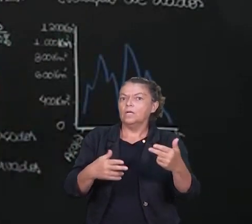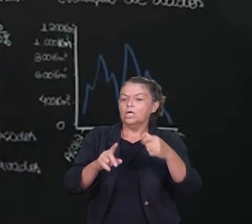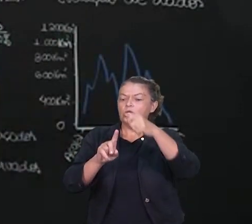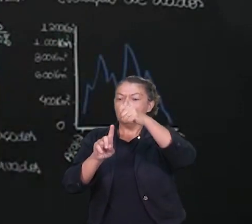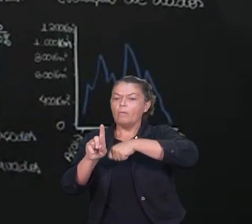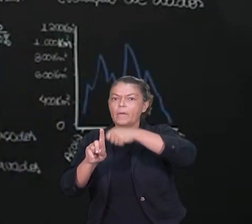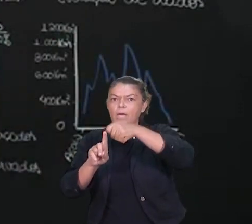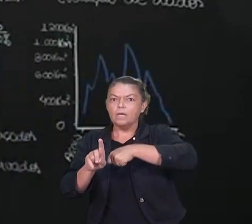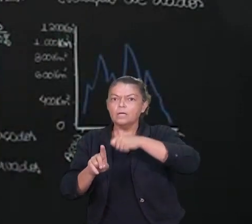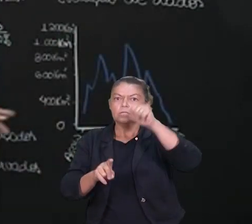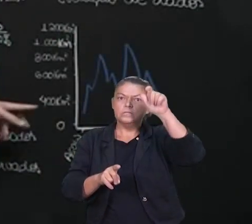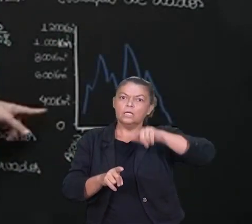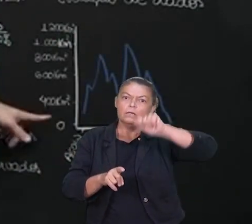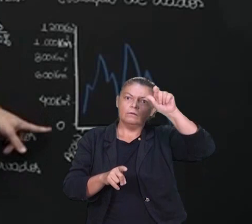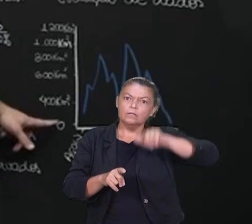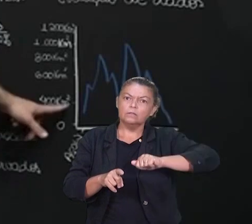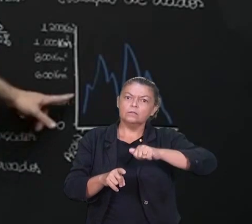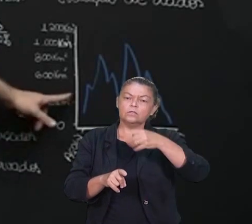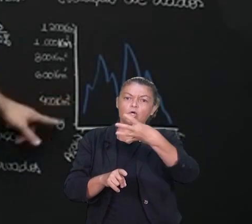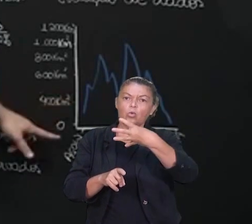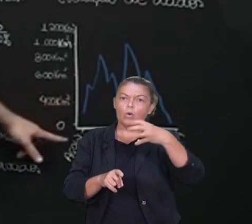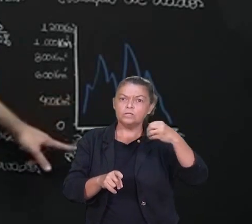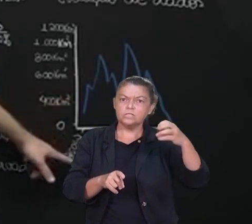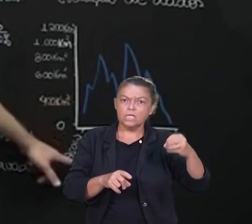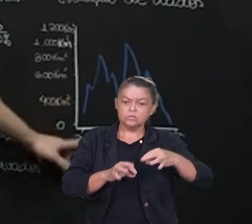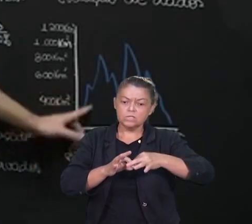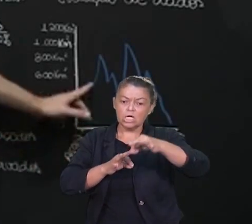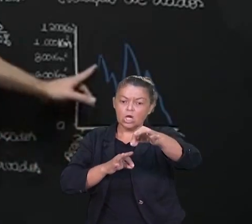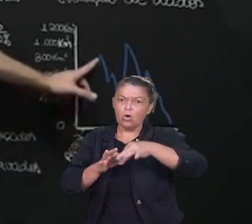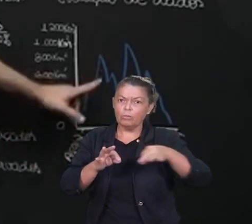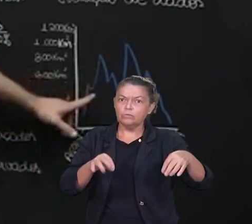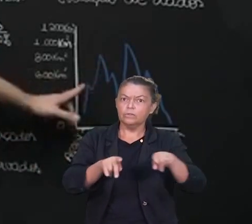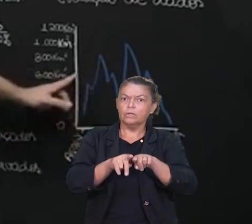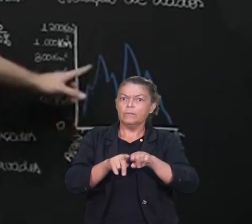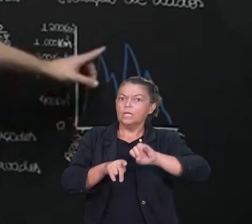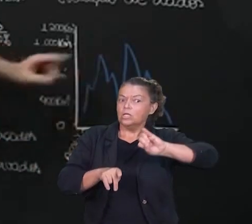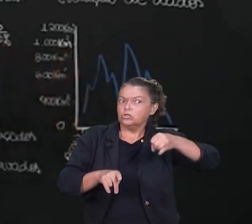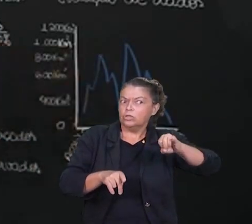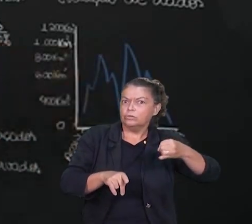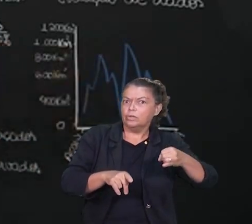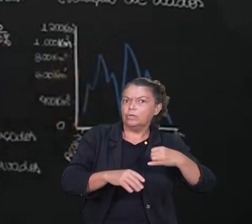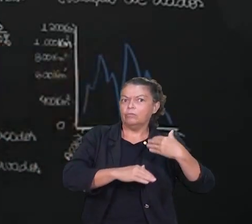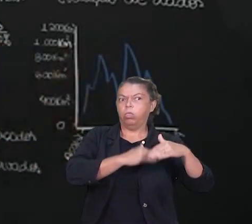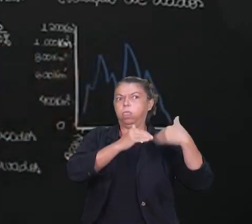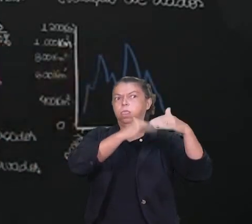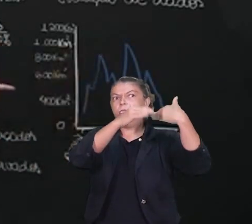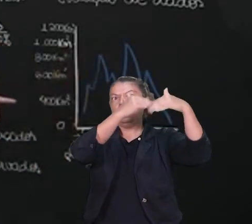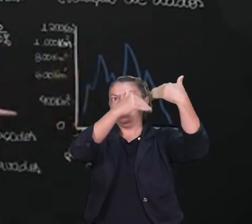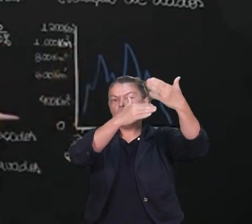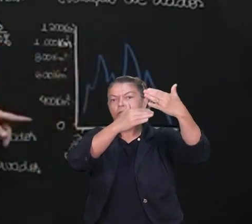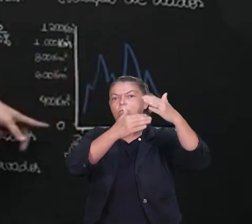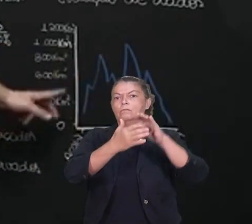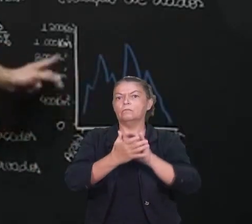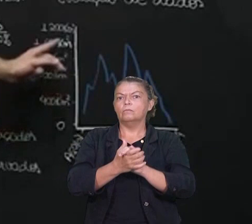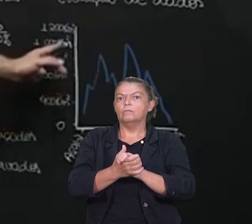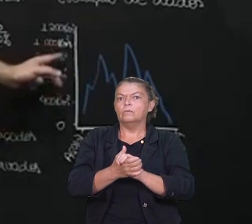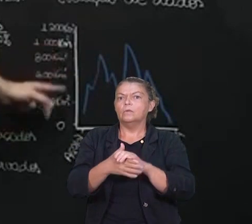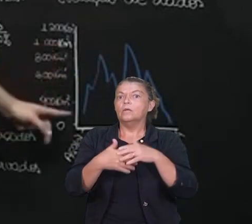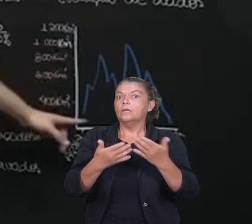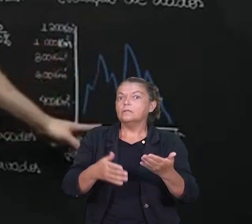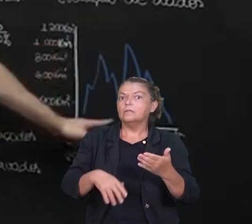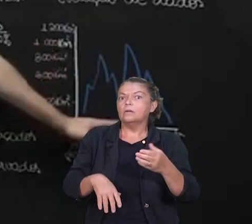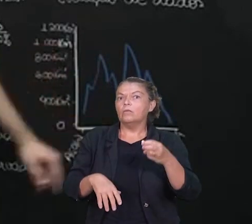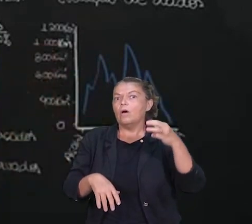de 400 km². Depois, em janeiro, aumentou lá para 800 km². Aí em